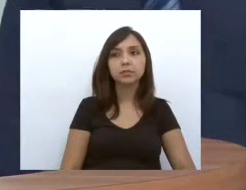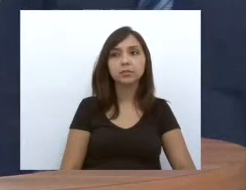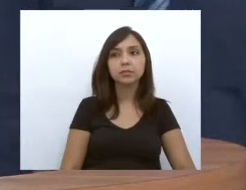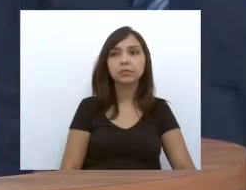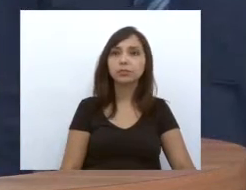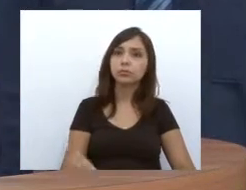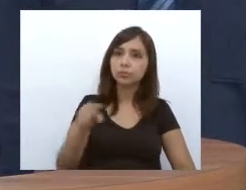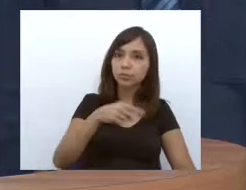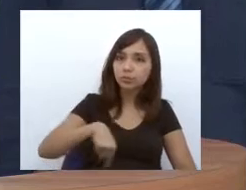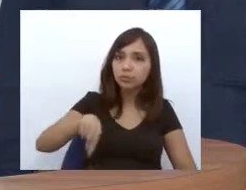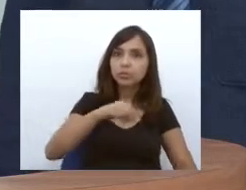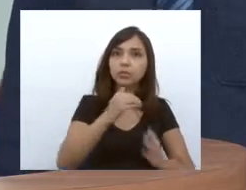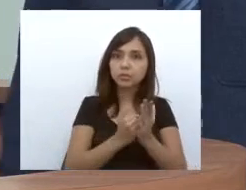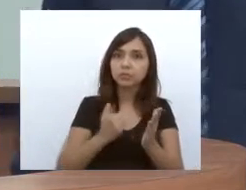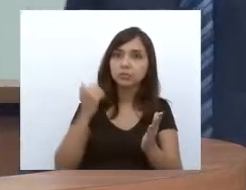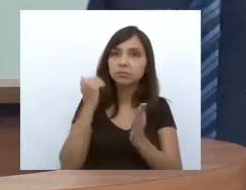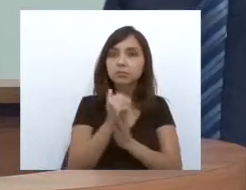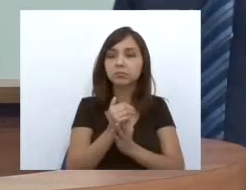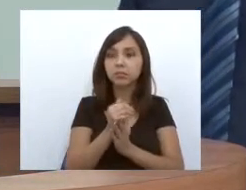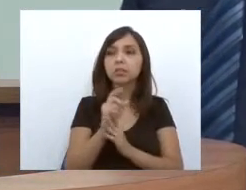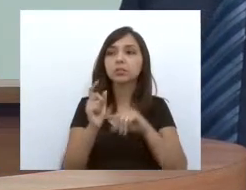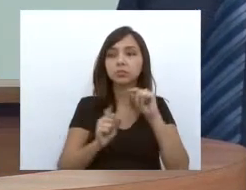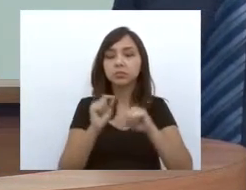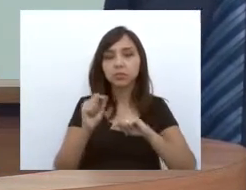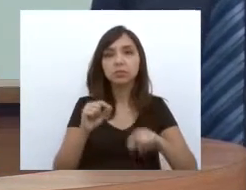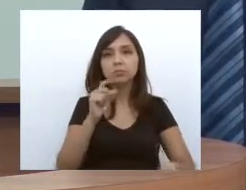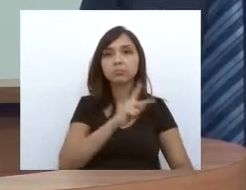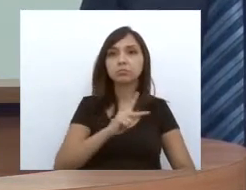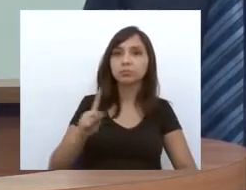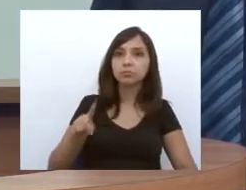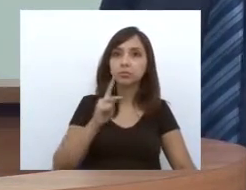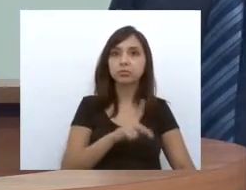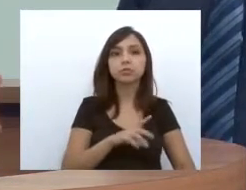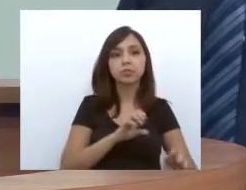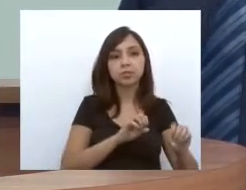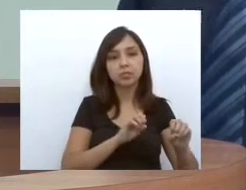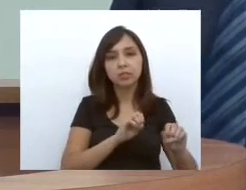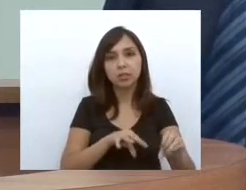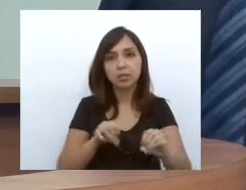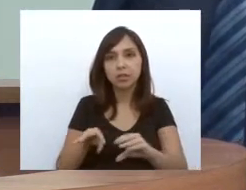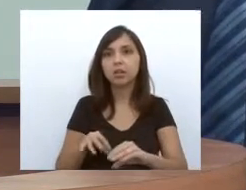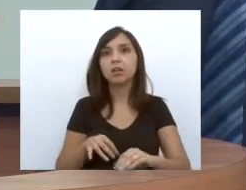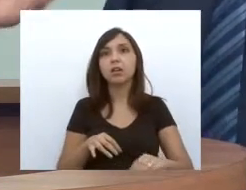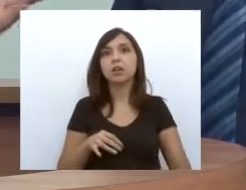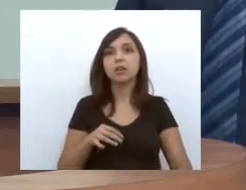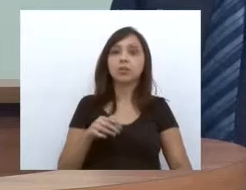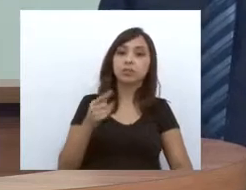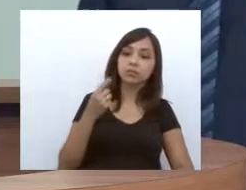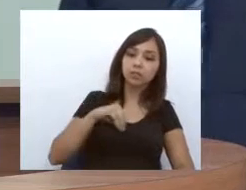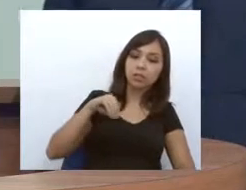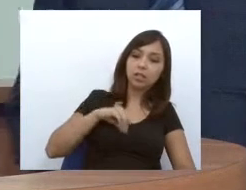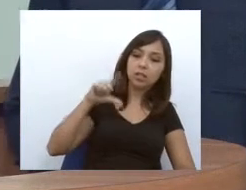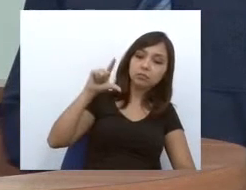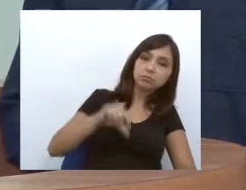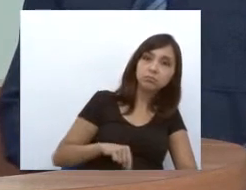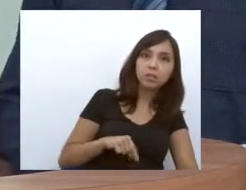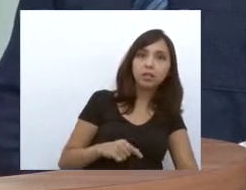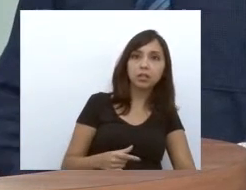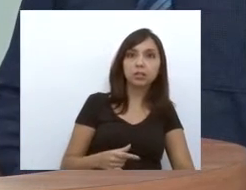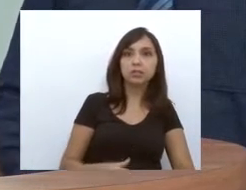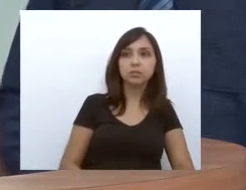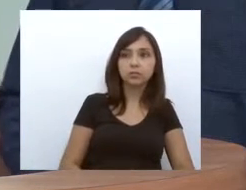Vamos cada vez mais tolir os professores de darem aula, ou por baixos salários, ou agora, vereador